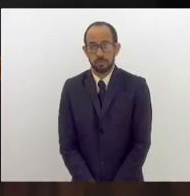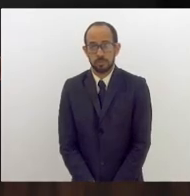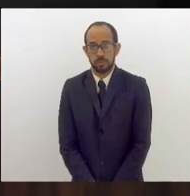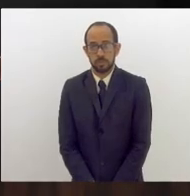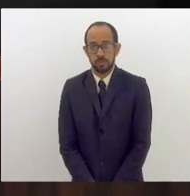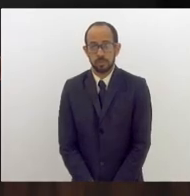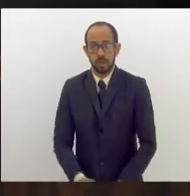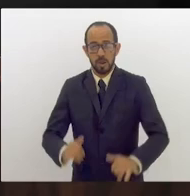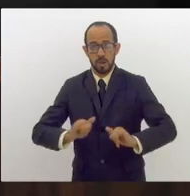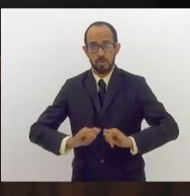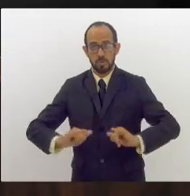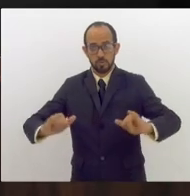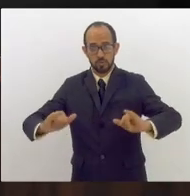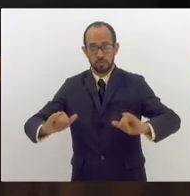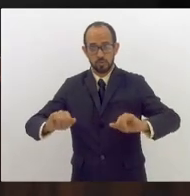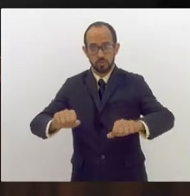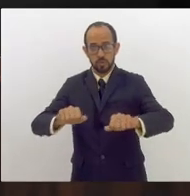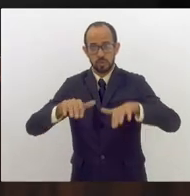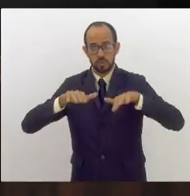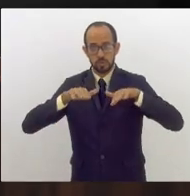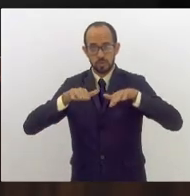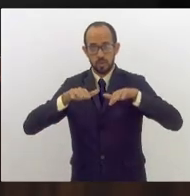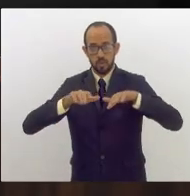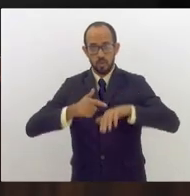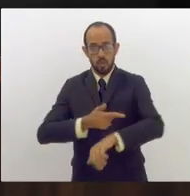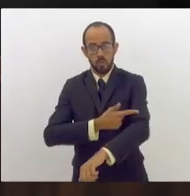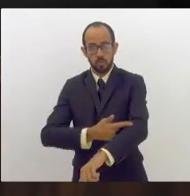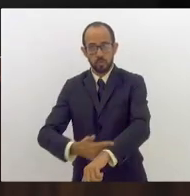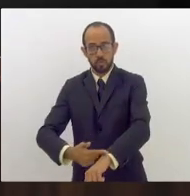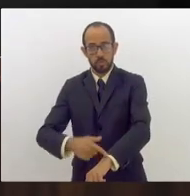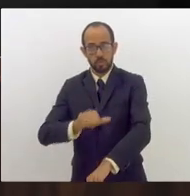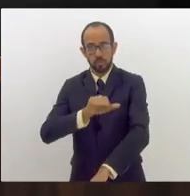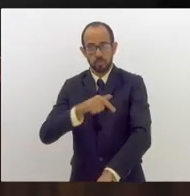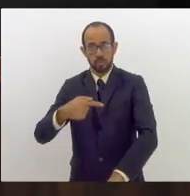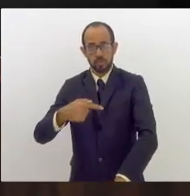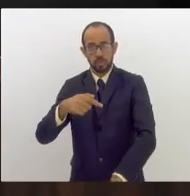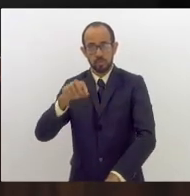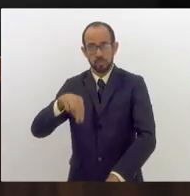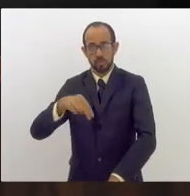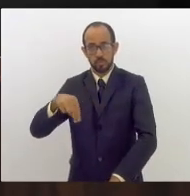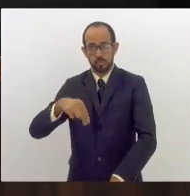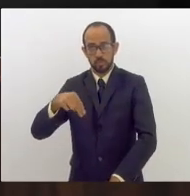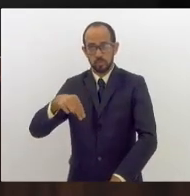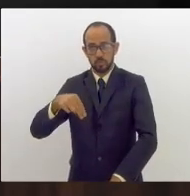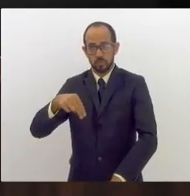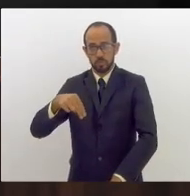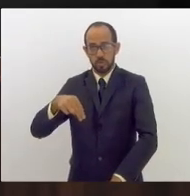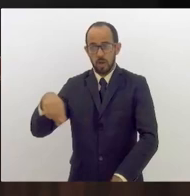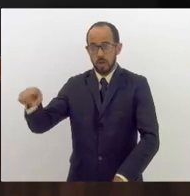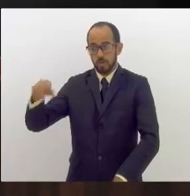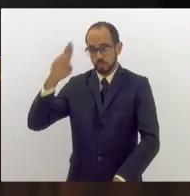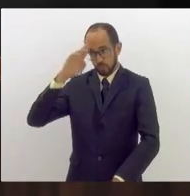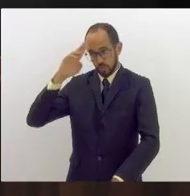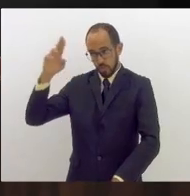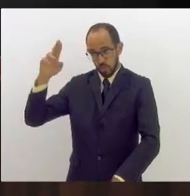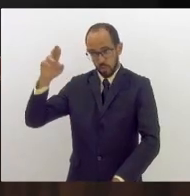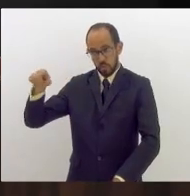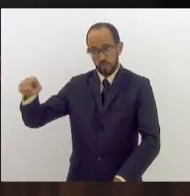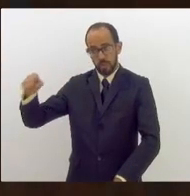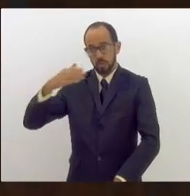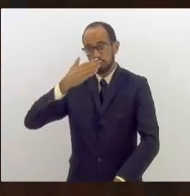anuncie sessão ordinária do dia 17 de novembro senhor presidente ao requerimento para exclusão das seções